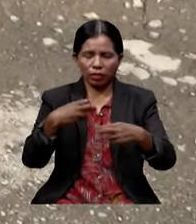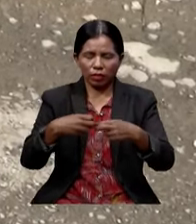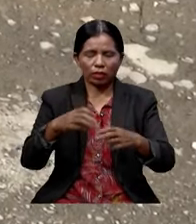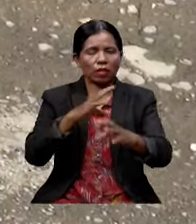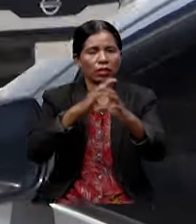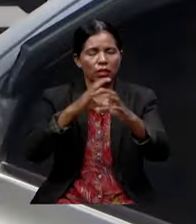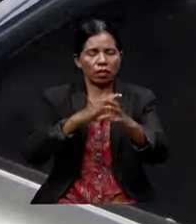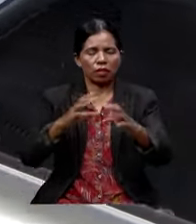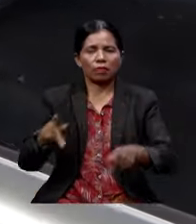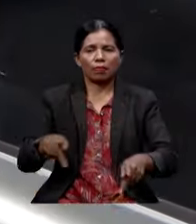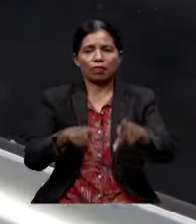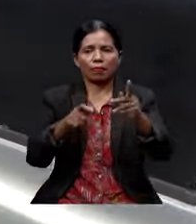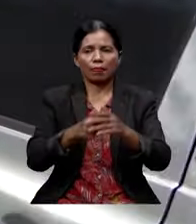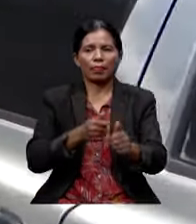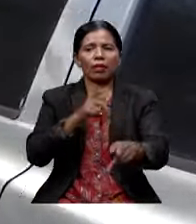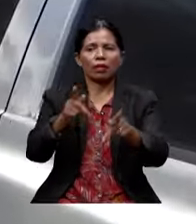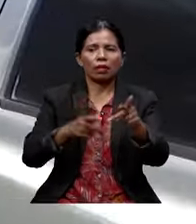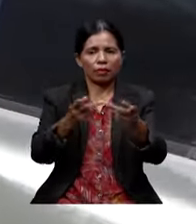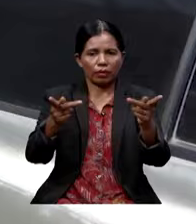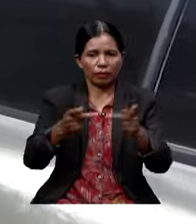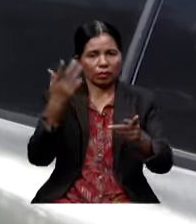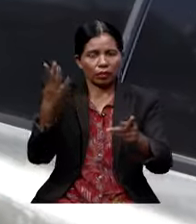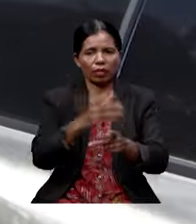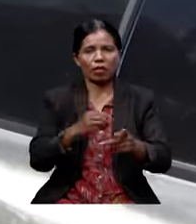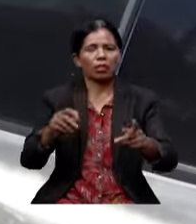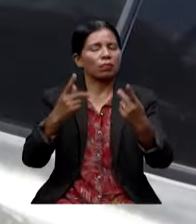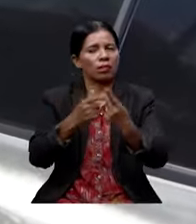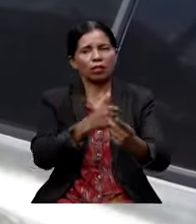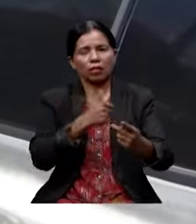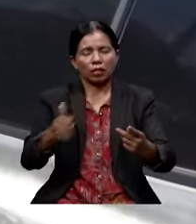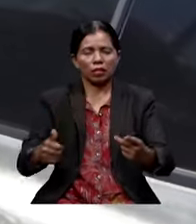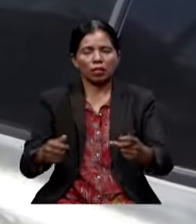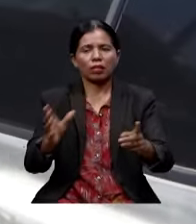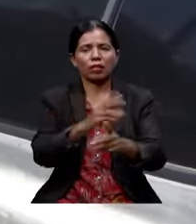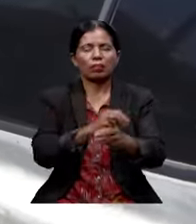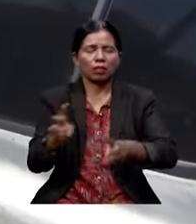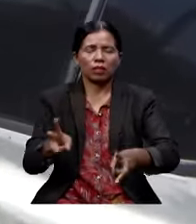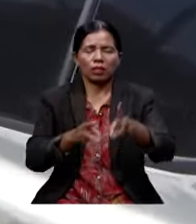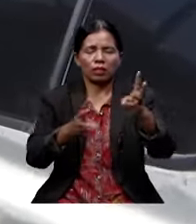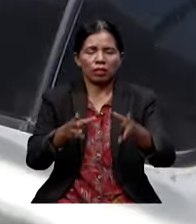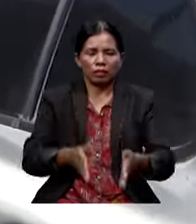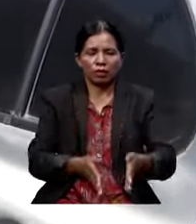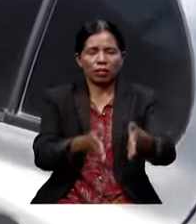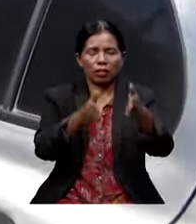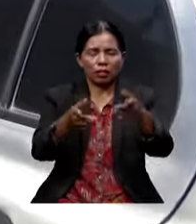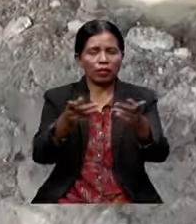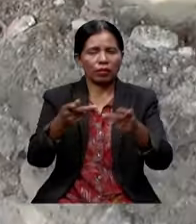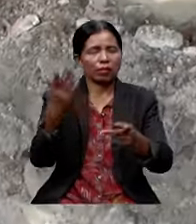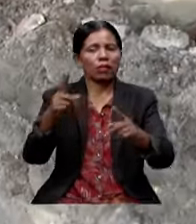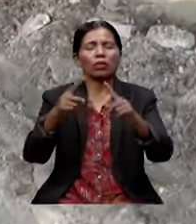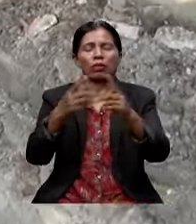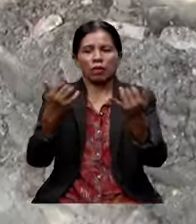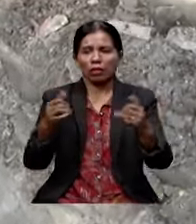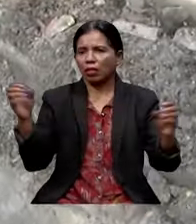movimento de transporte público. Ter comunidade ia a refere durante a né, companhia Balonsuca, bebê icona, estrada no Valeta e a direção refere, mas bem